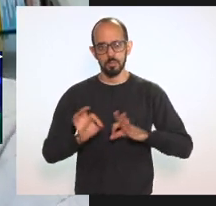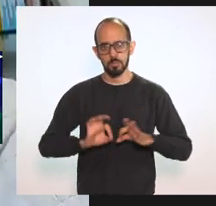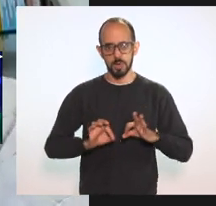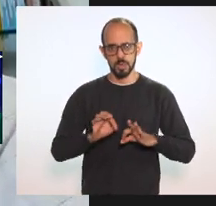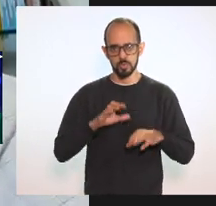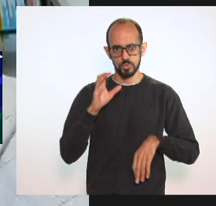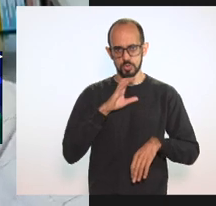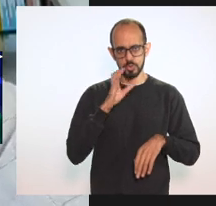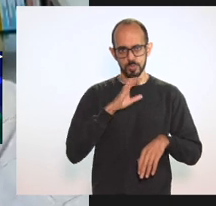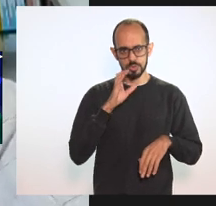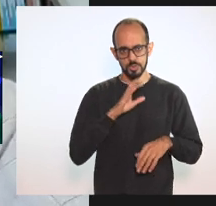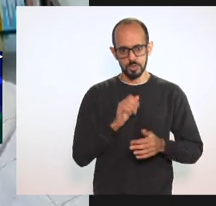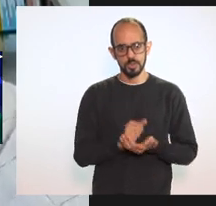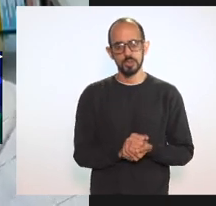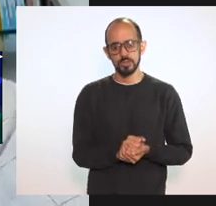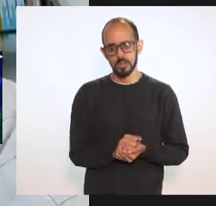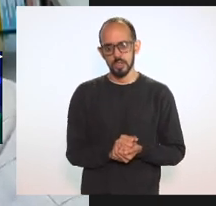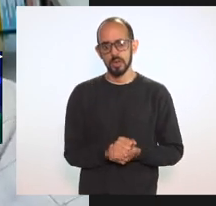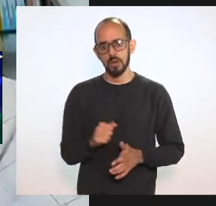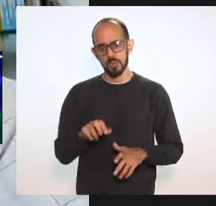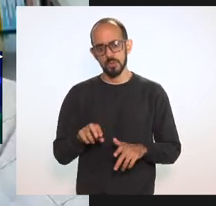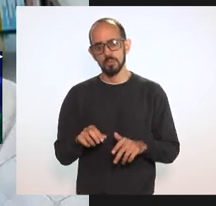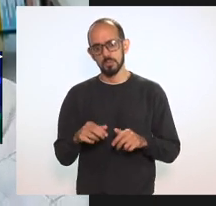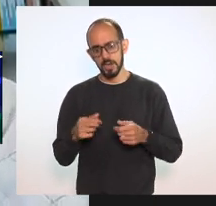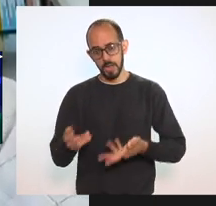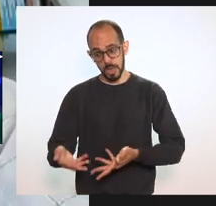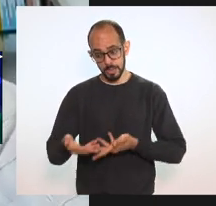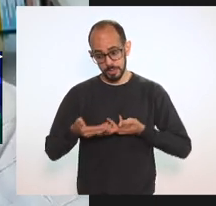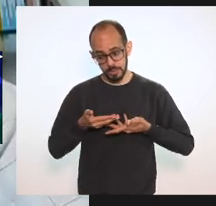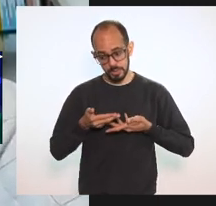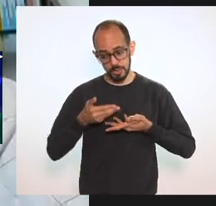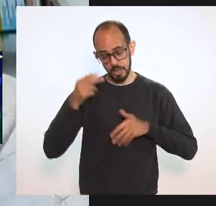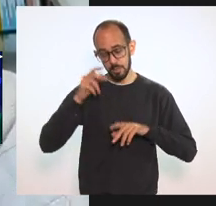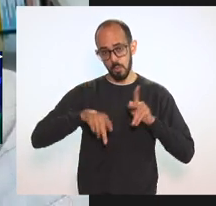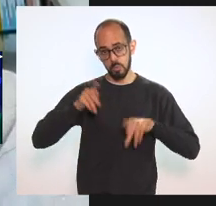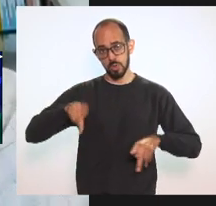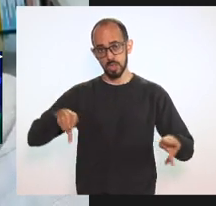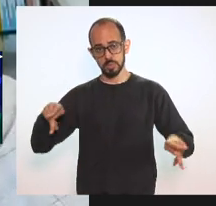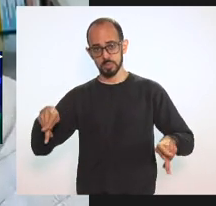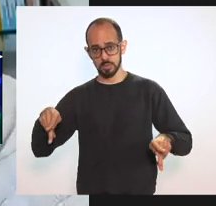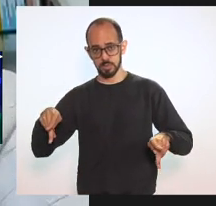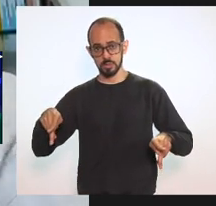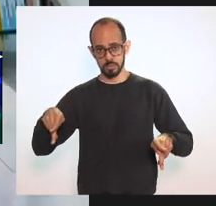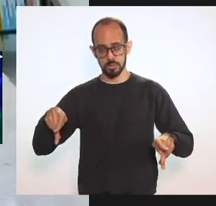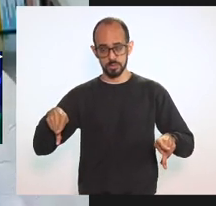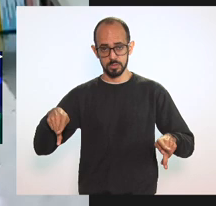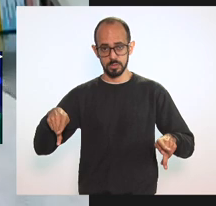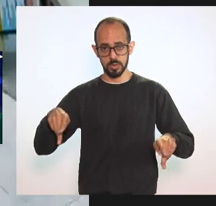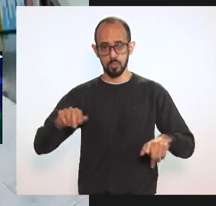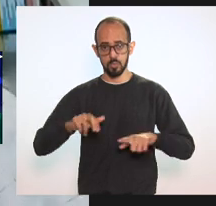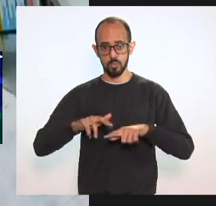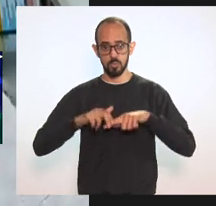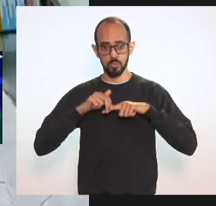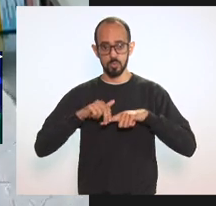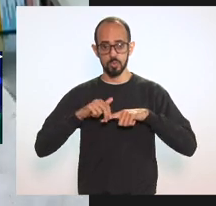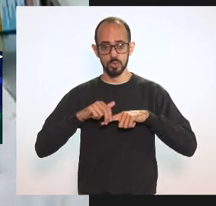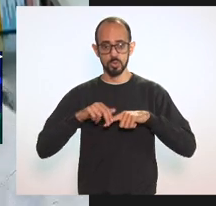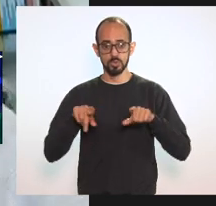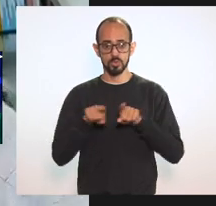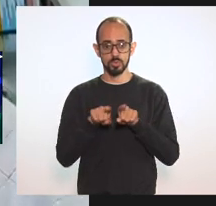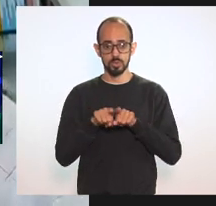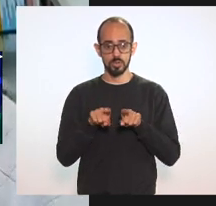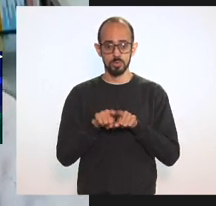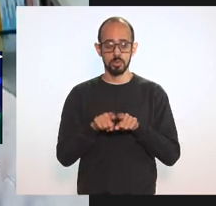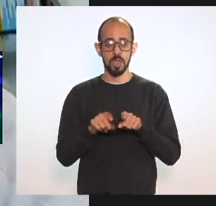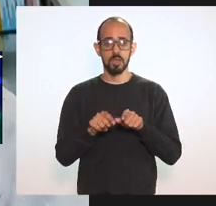redundância dos leitos hospitalares para atender a população com dignidade para isso foram construídos inclusive lá